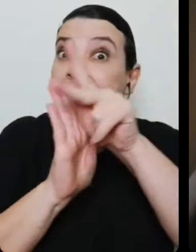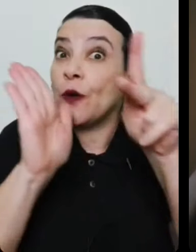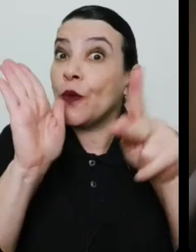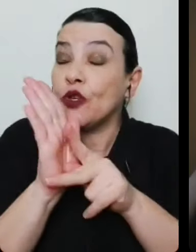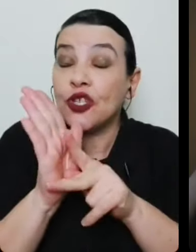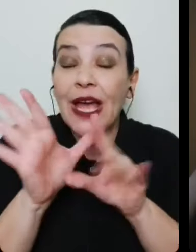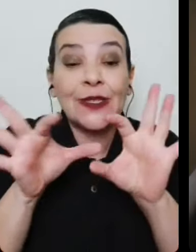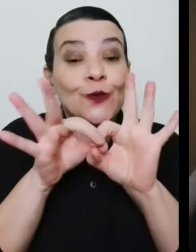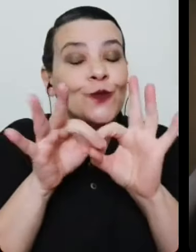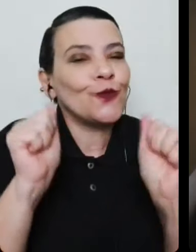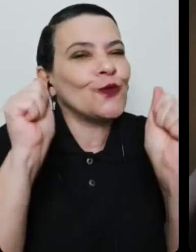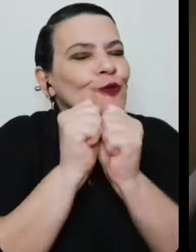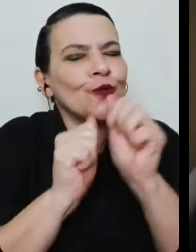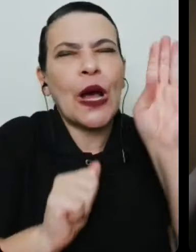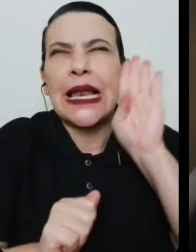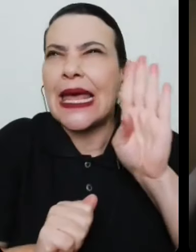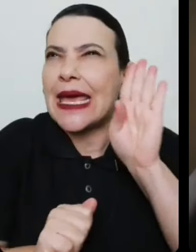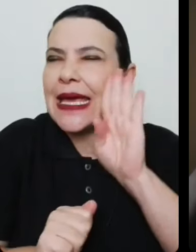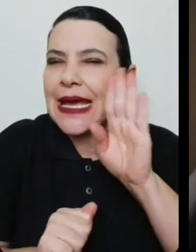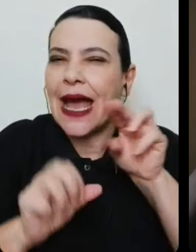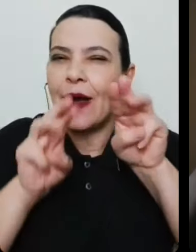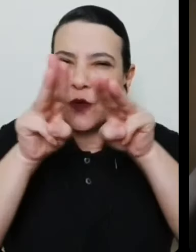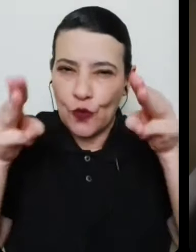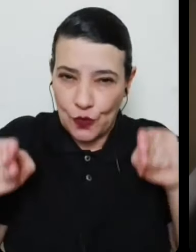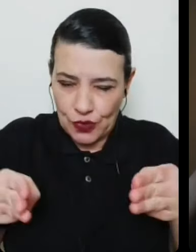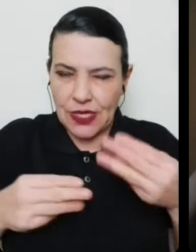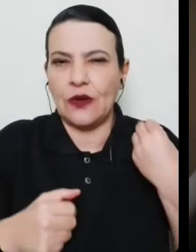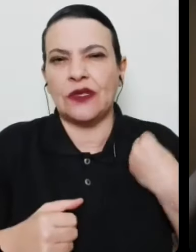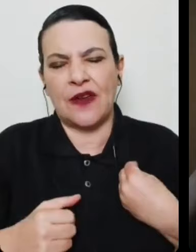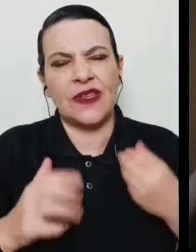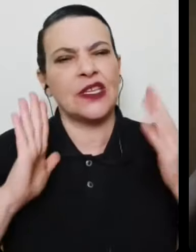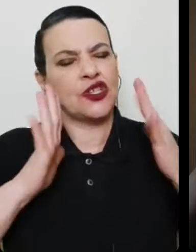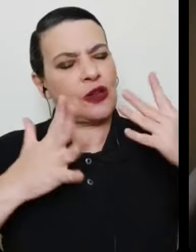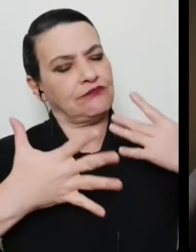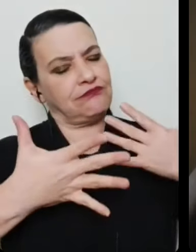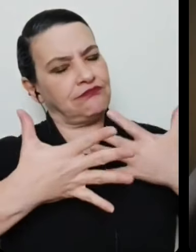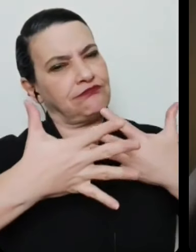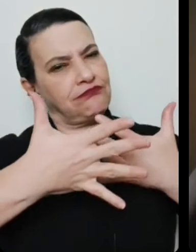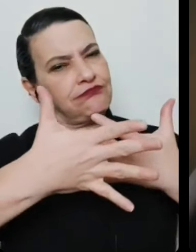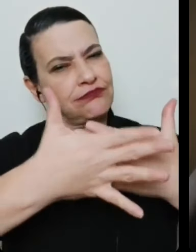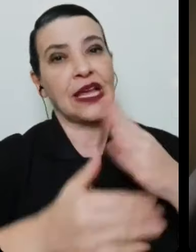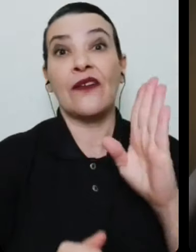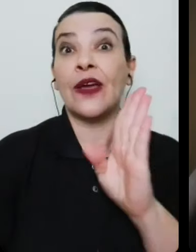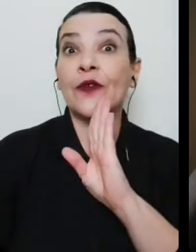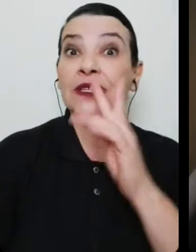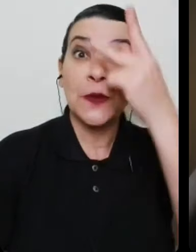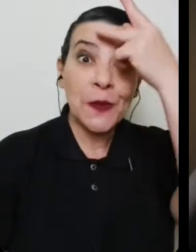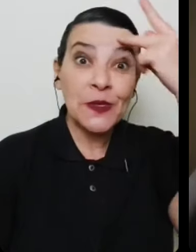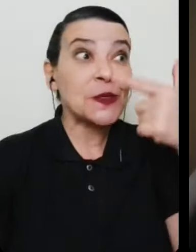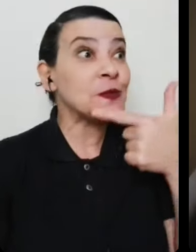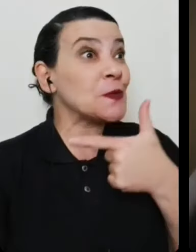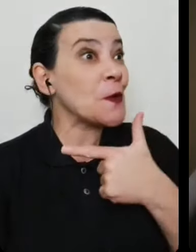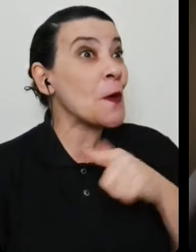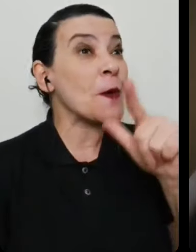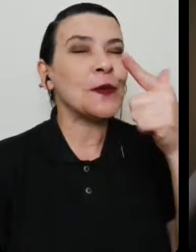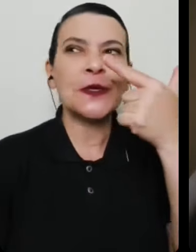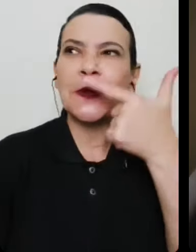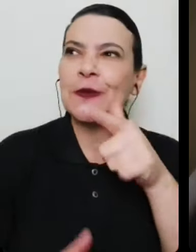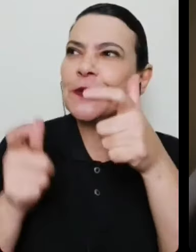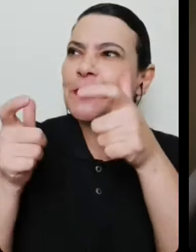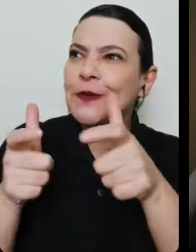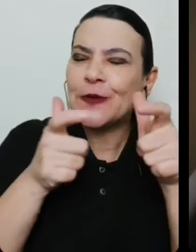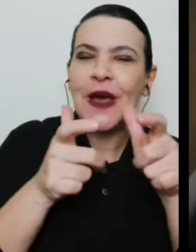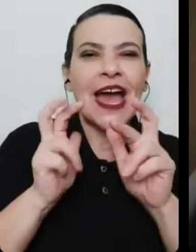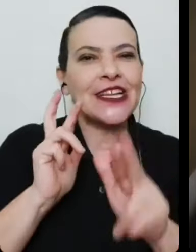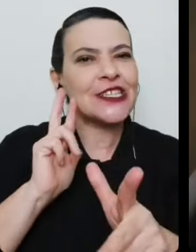Vida. Nesse tempo de caminhada, a gente vai conhecendo outras pessoas de outras instituições,